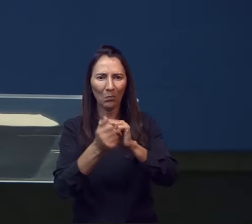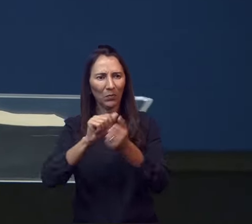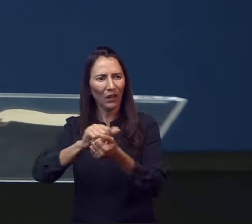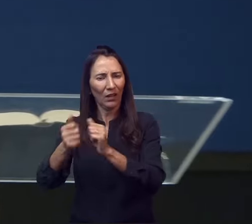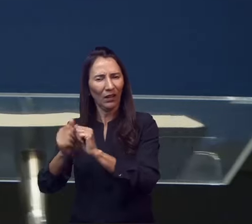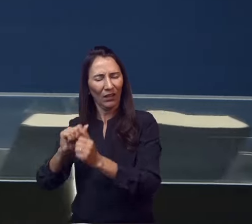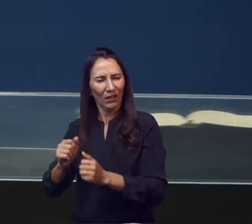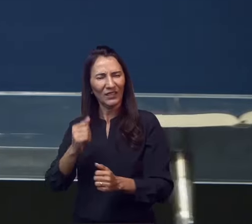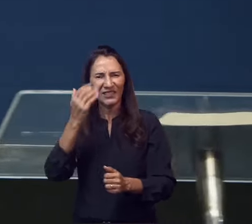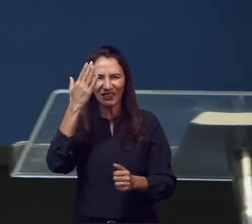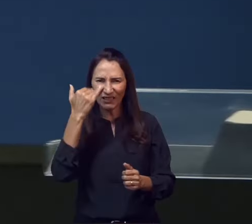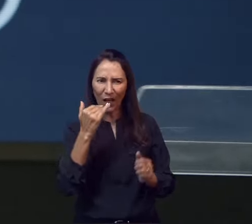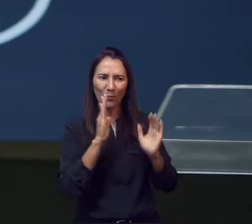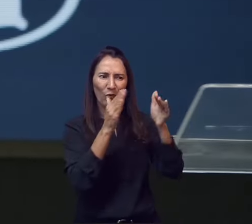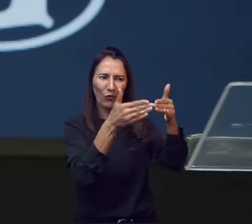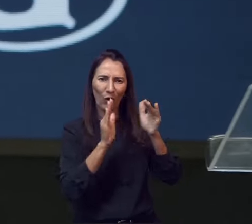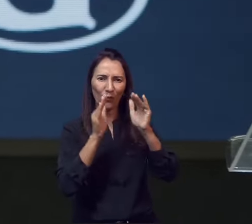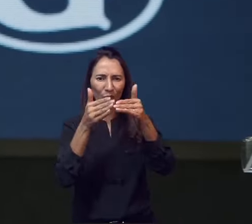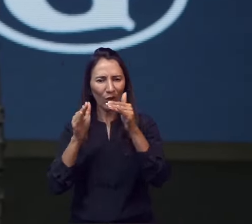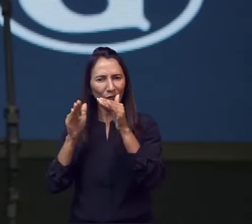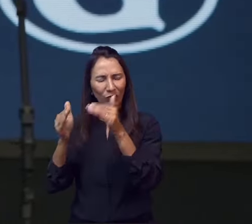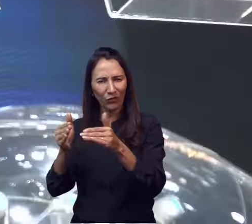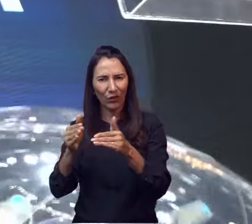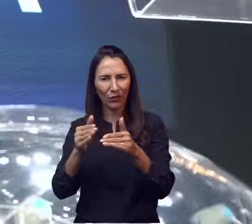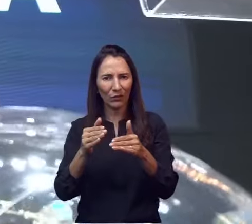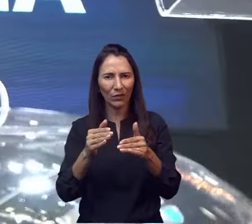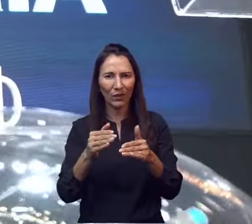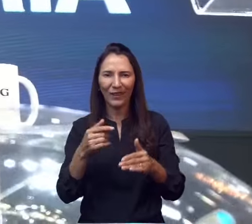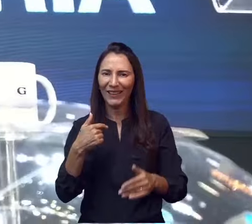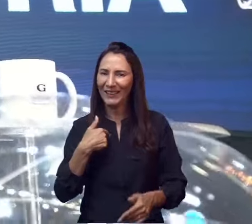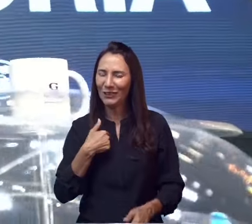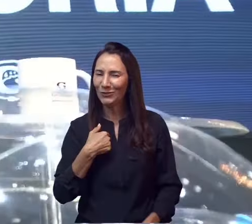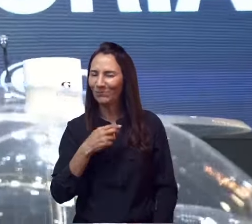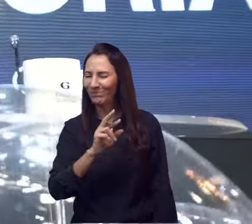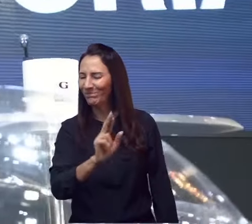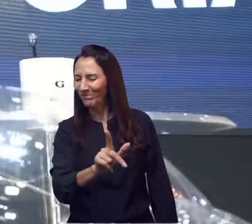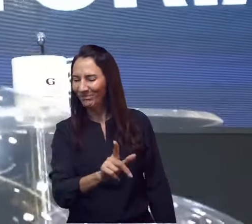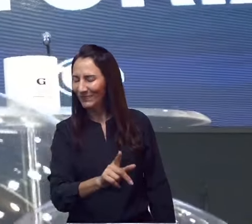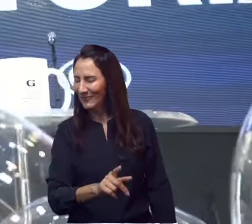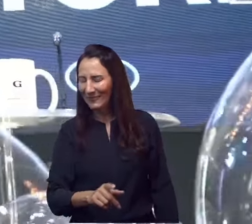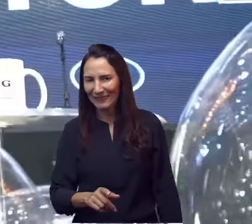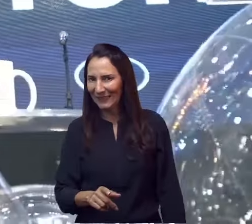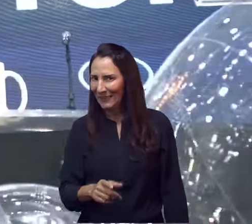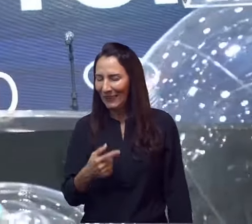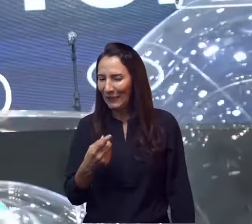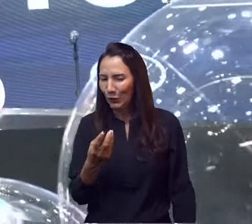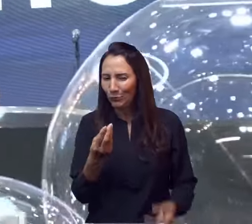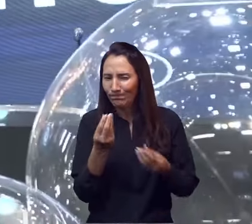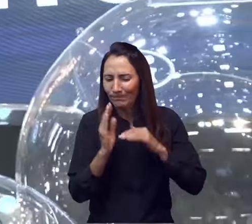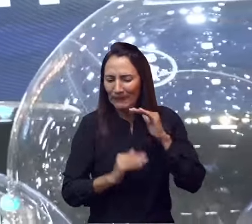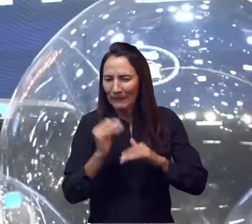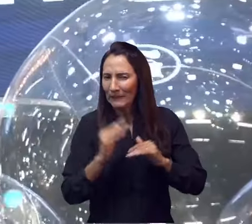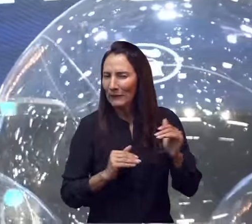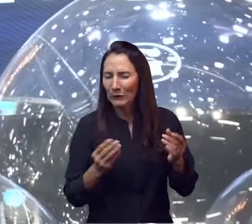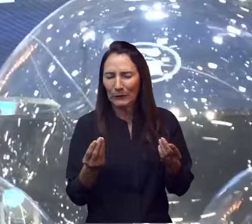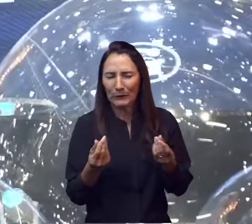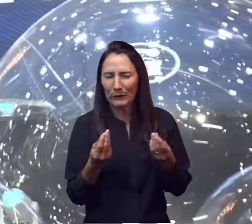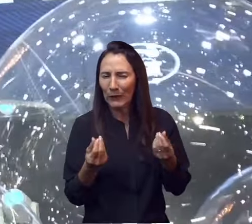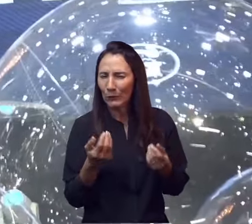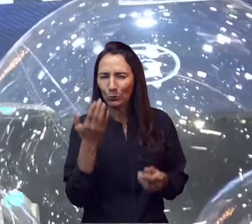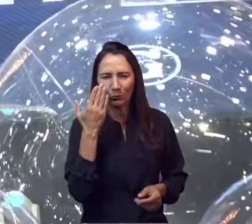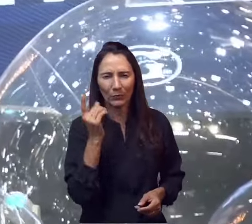mensagem para aquela para aquele dia e eu não sou desses eu não tenho essa habilidade de